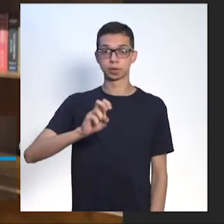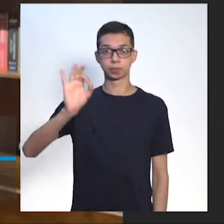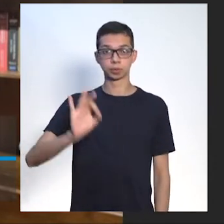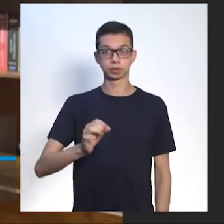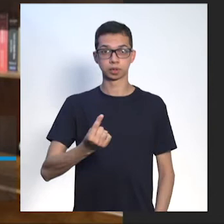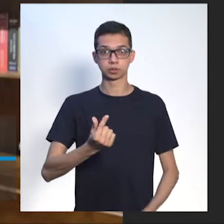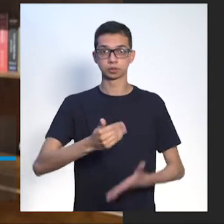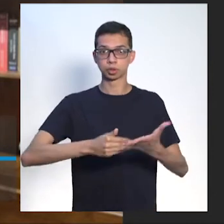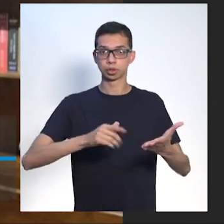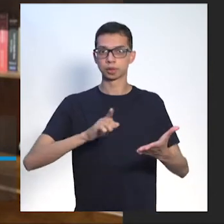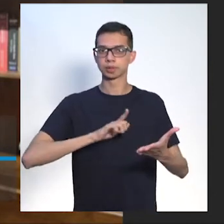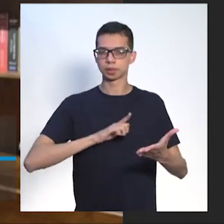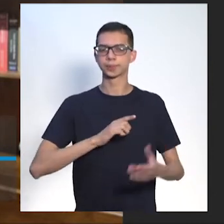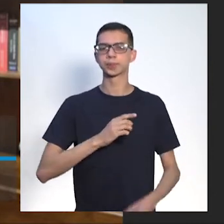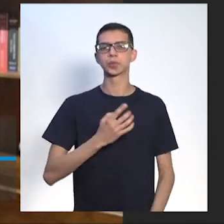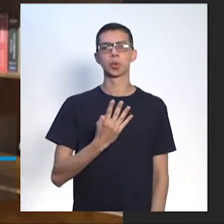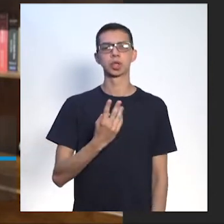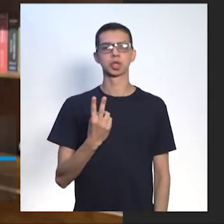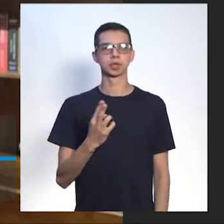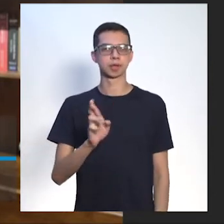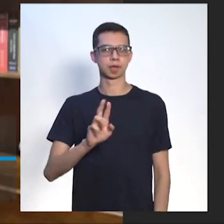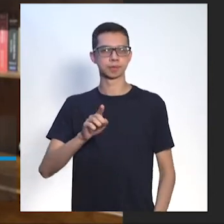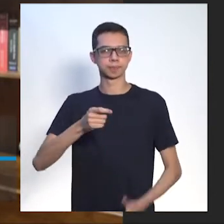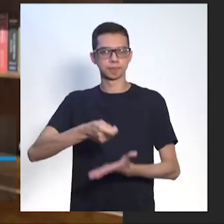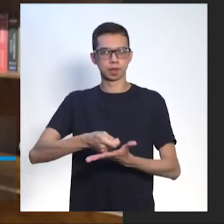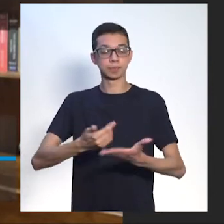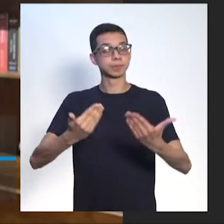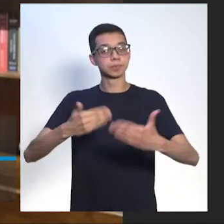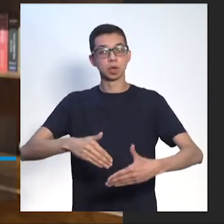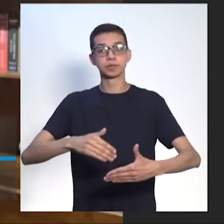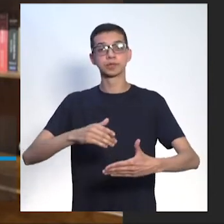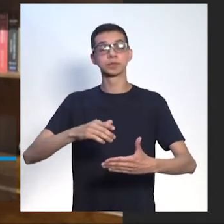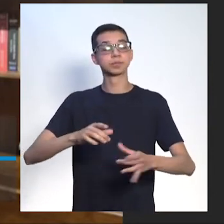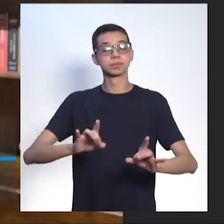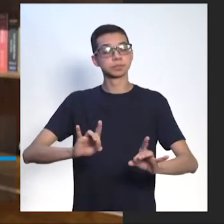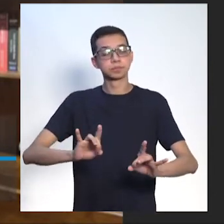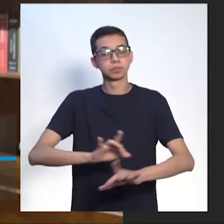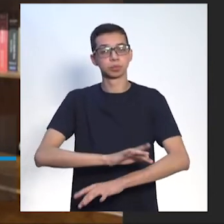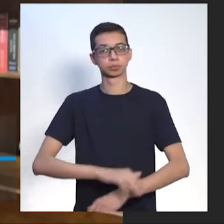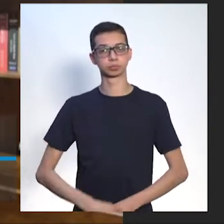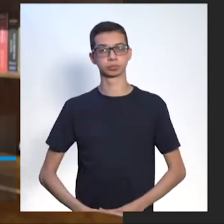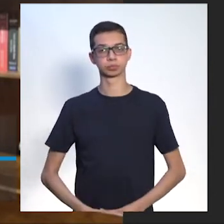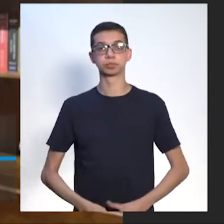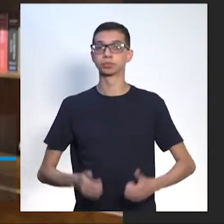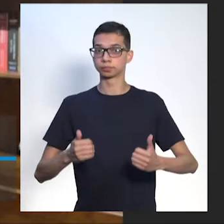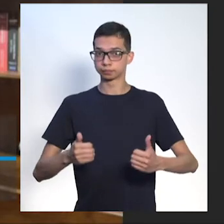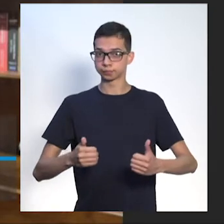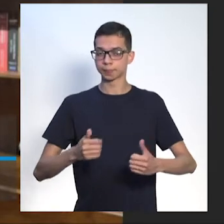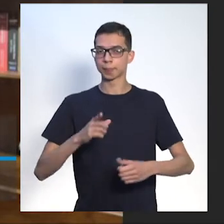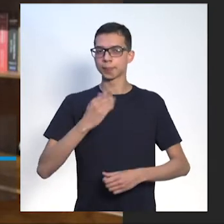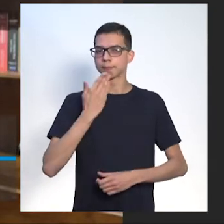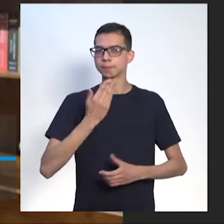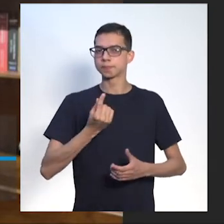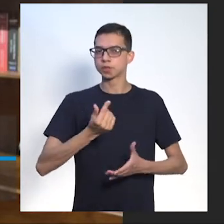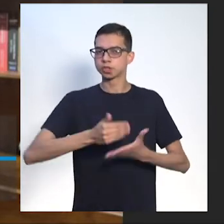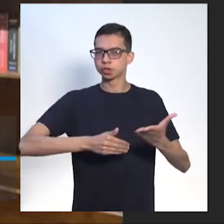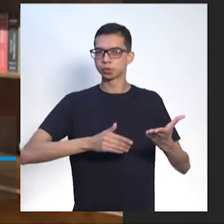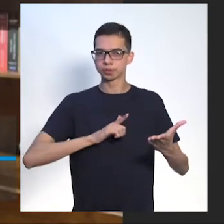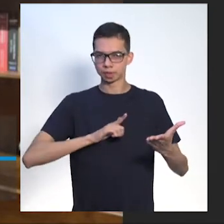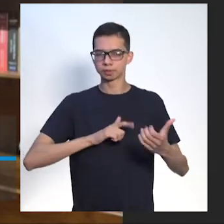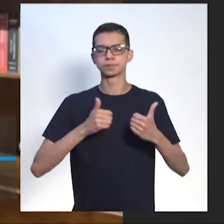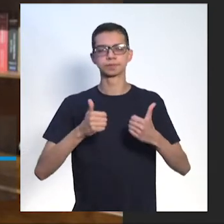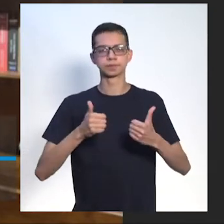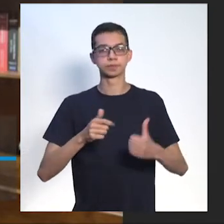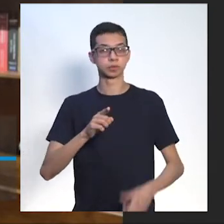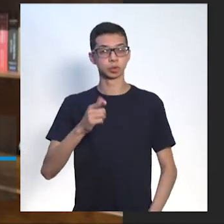de desconto. Você vai pagar R$ 42,00 e fazer a prova. Tá? Se pediu a isenção e ganhou, beleza. Se não, use